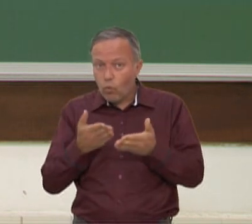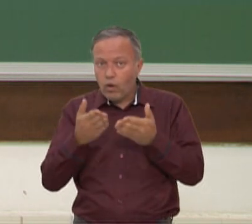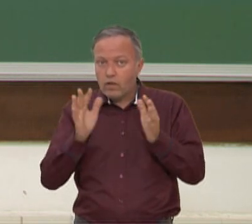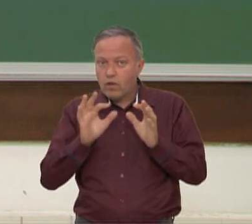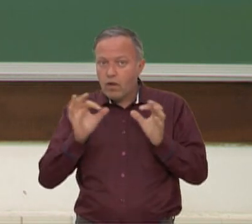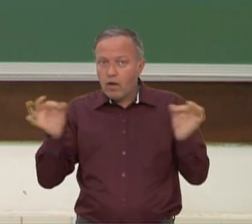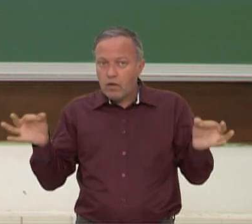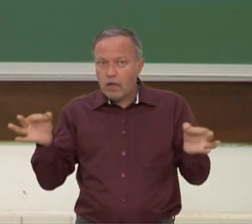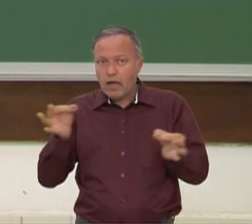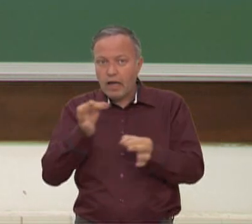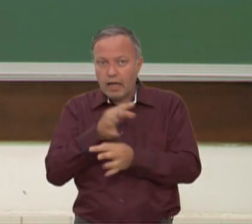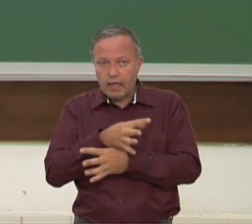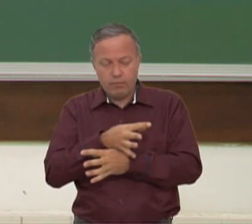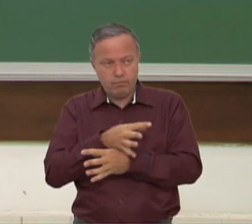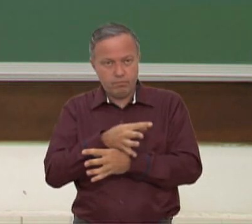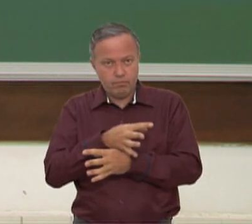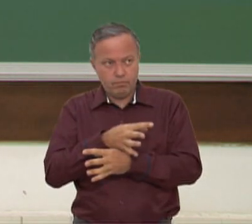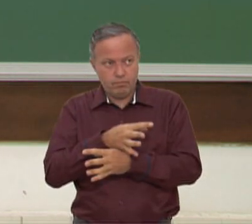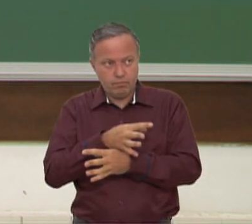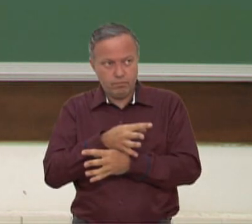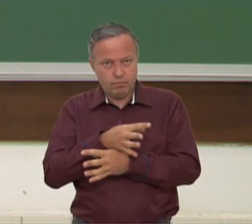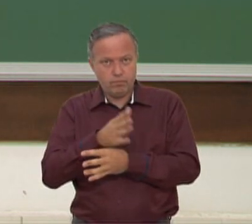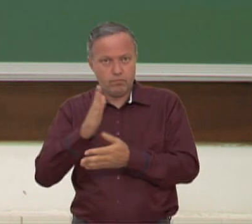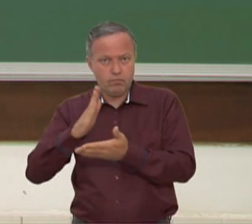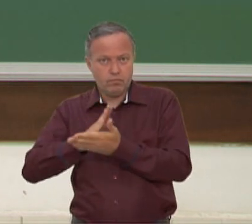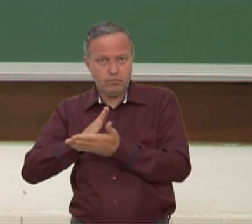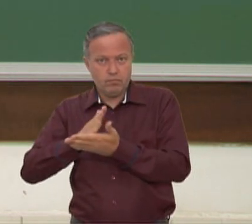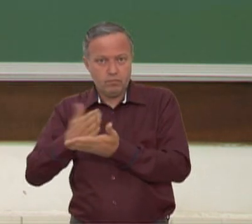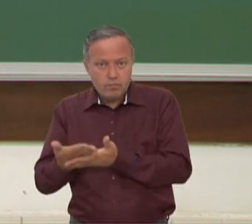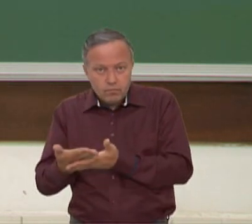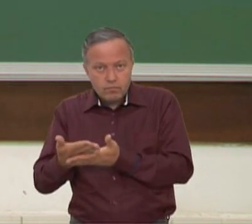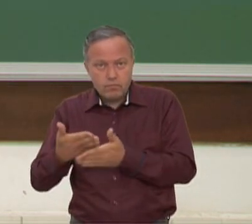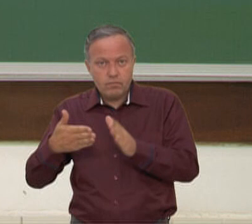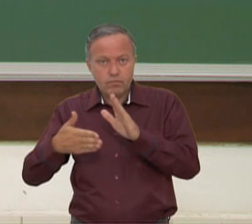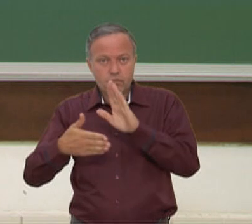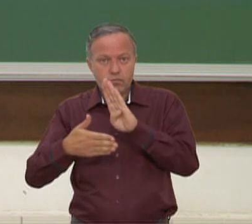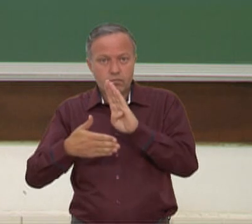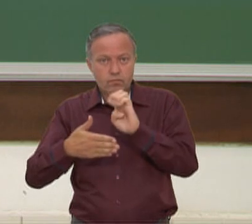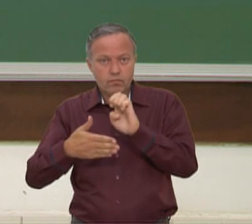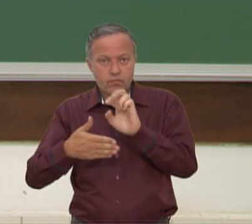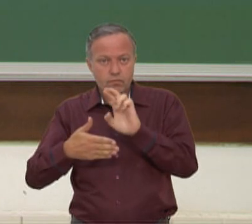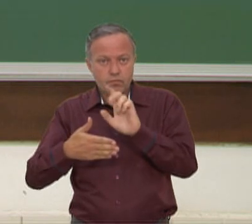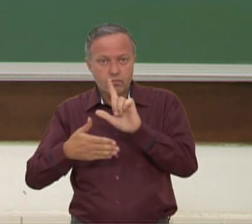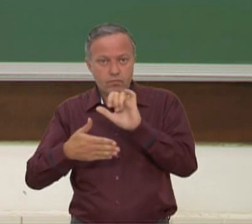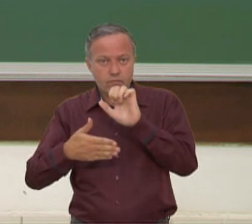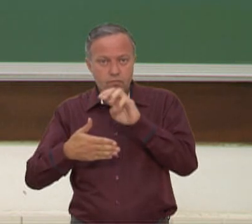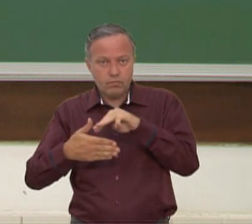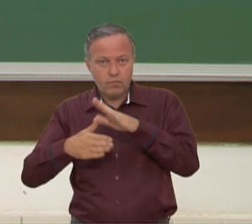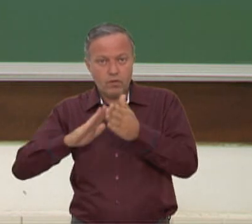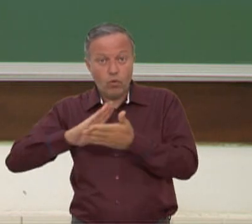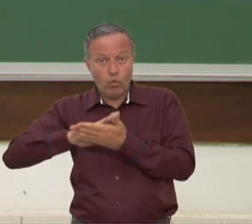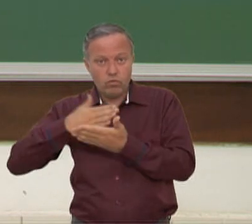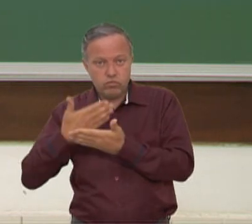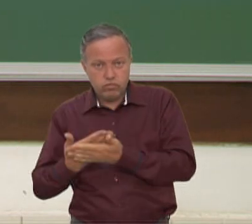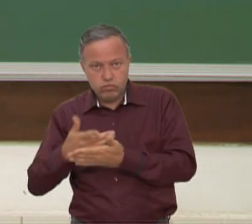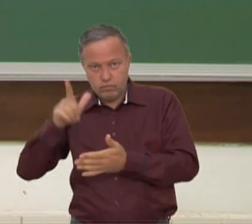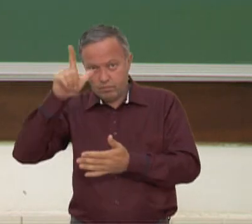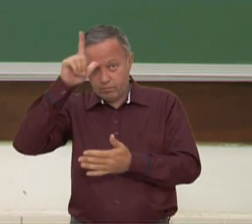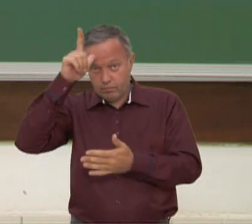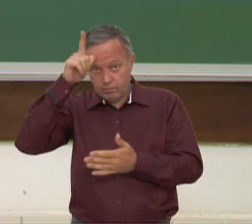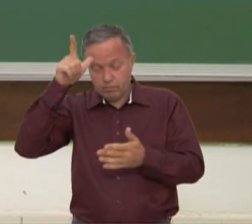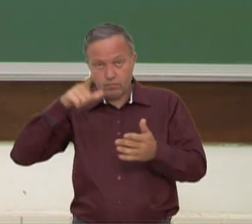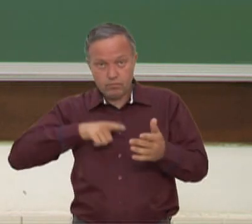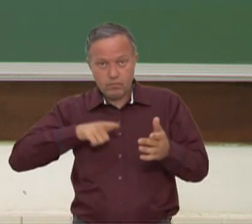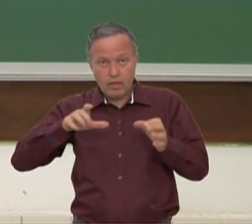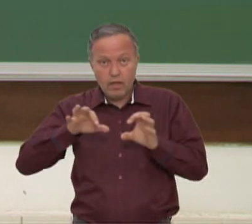Fria, né, quando há lá a queda do Muro de Berlim e a dissolução da União Soviética, nós temos então a